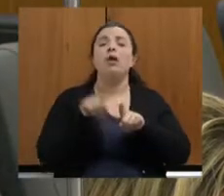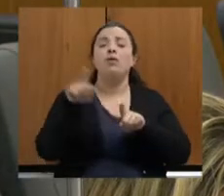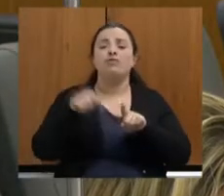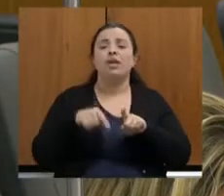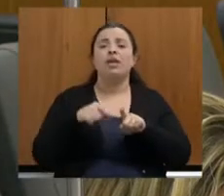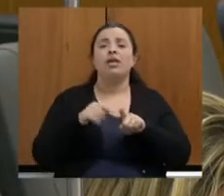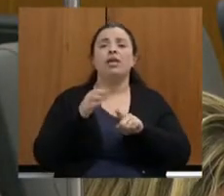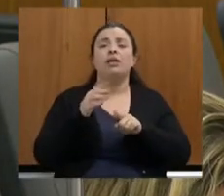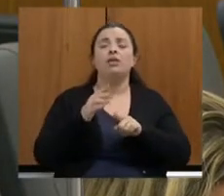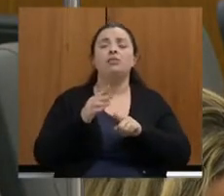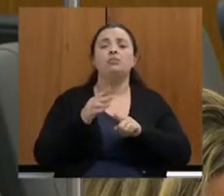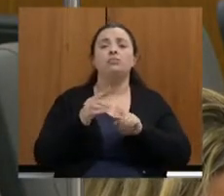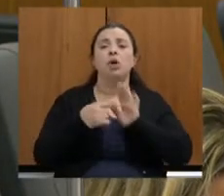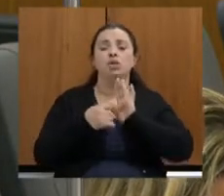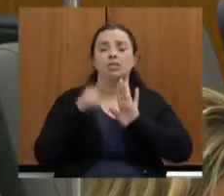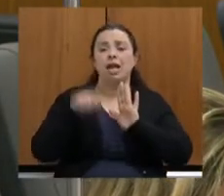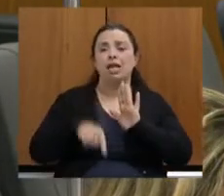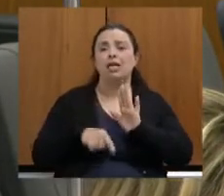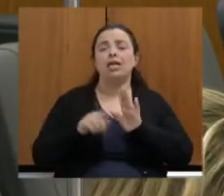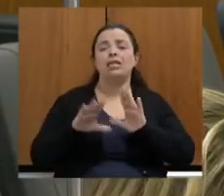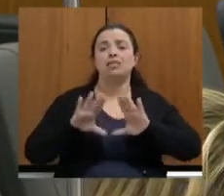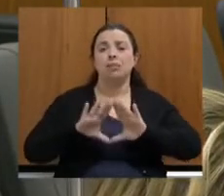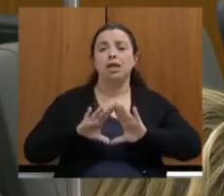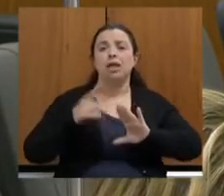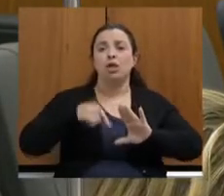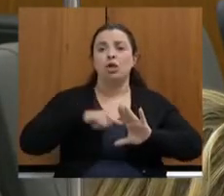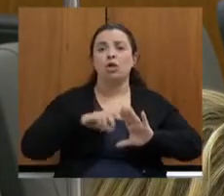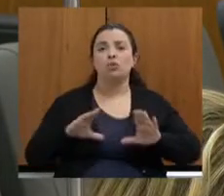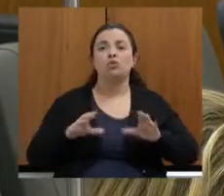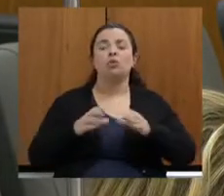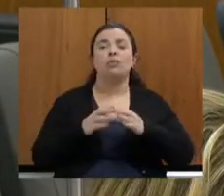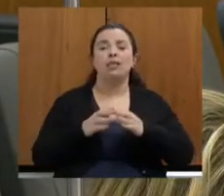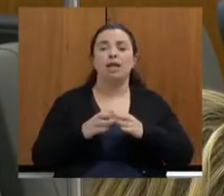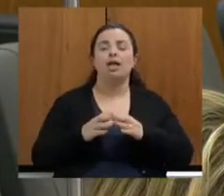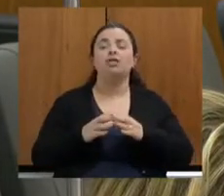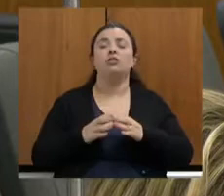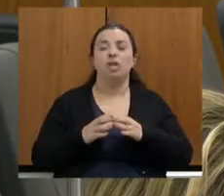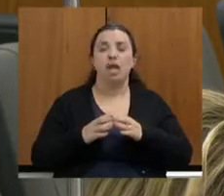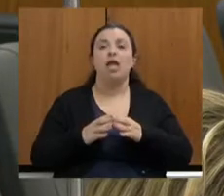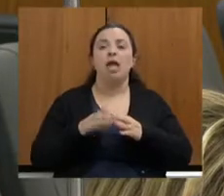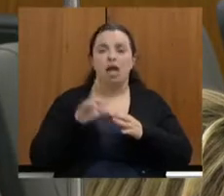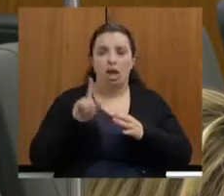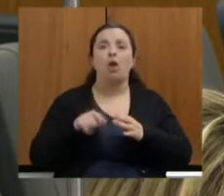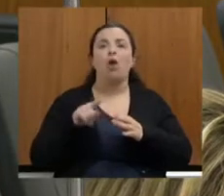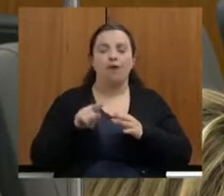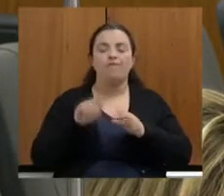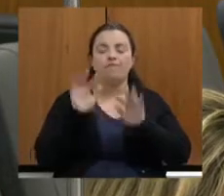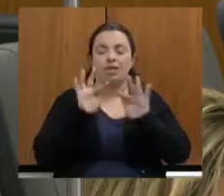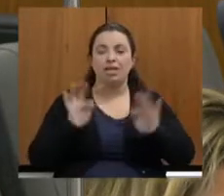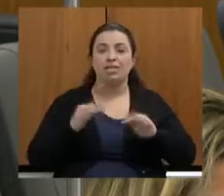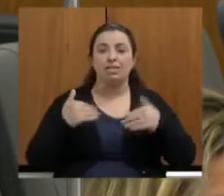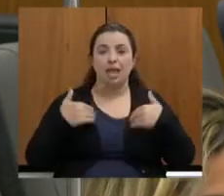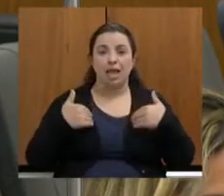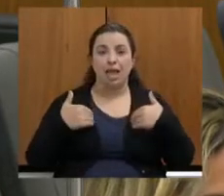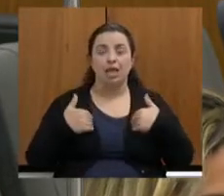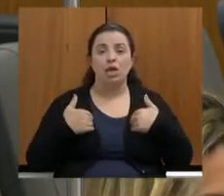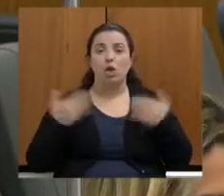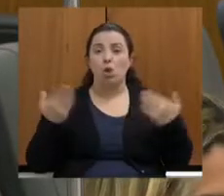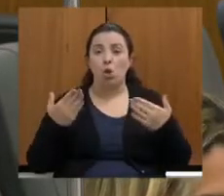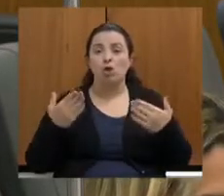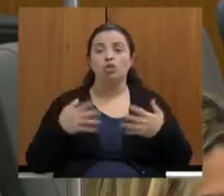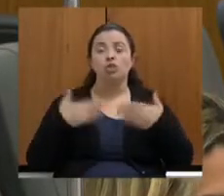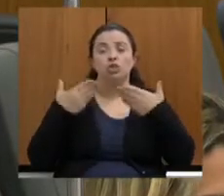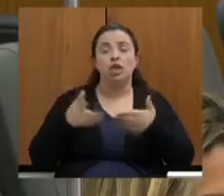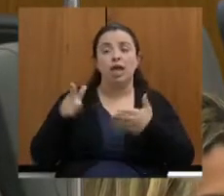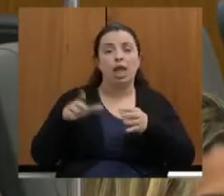que a nossa comunidade era uma comunidade feliz uma comunidade Alegre uma comunidade saudável hoje vocês vão